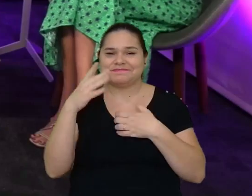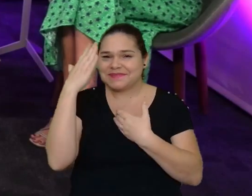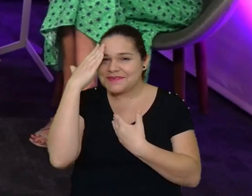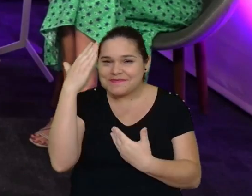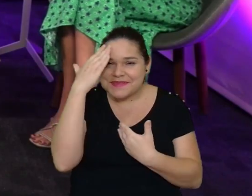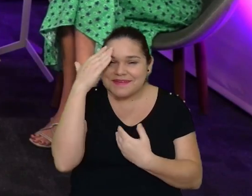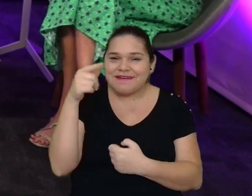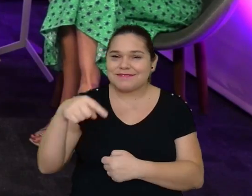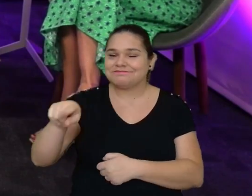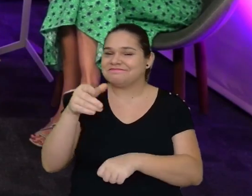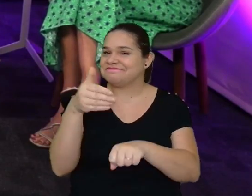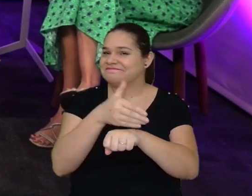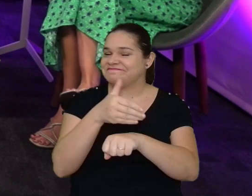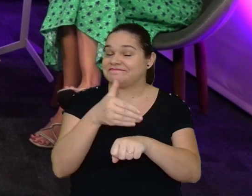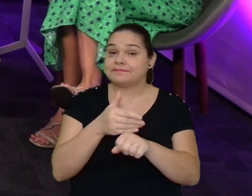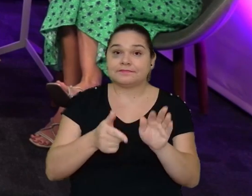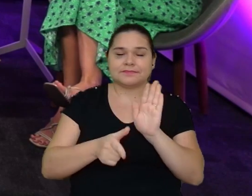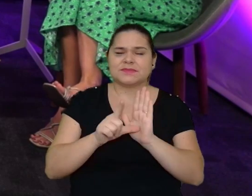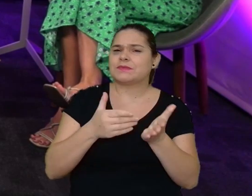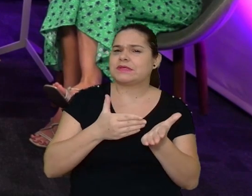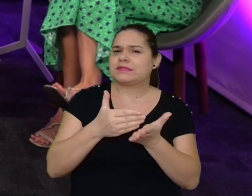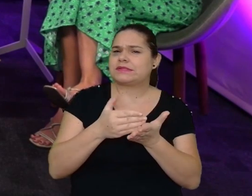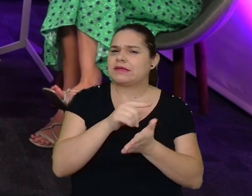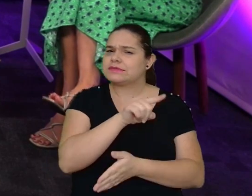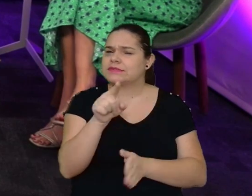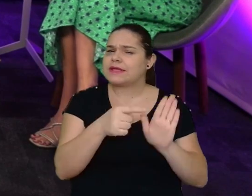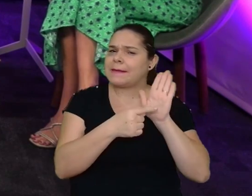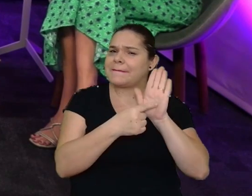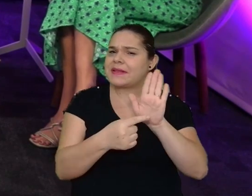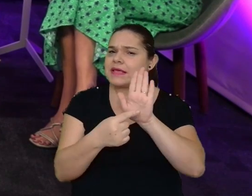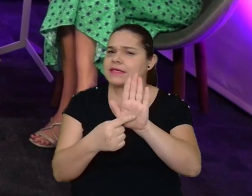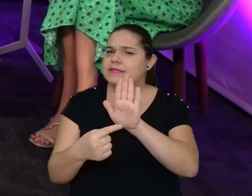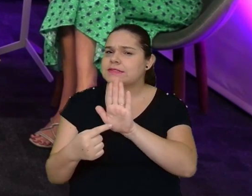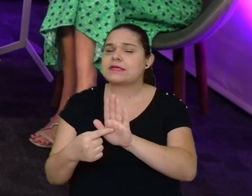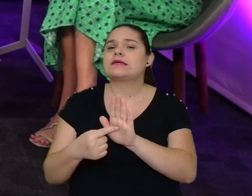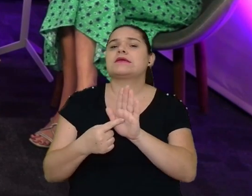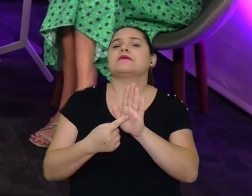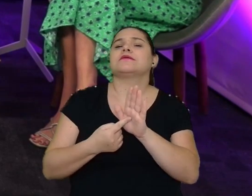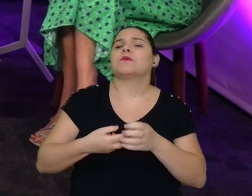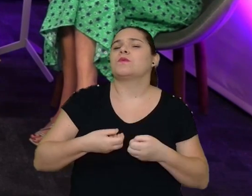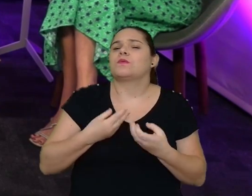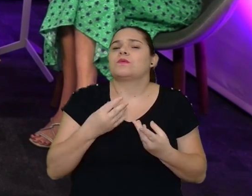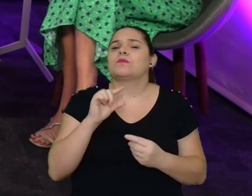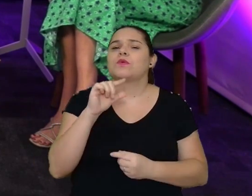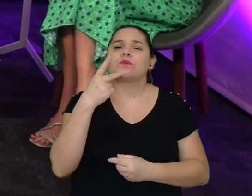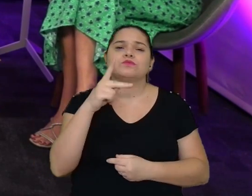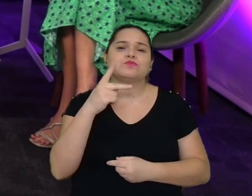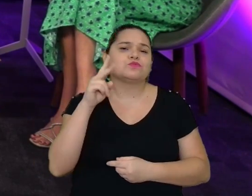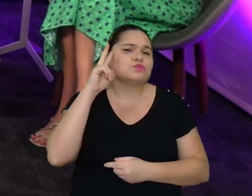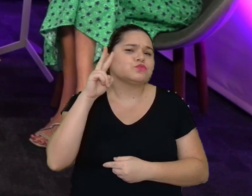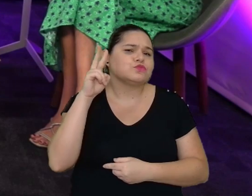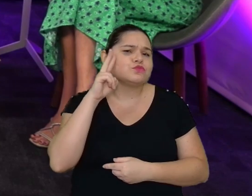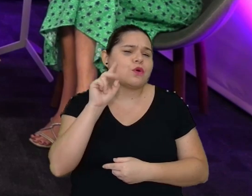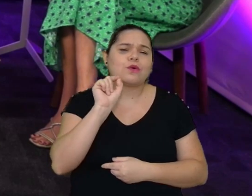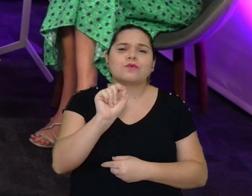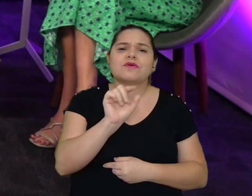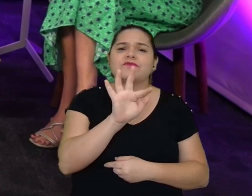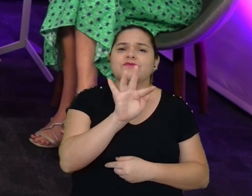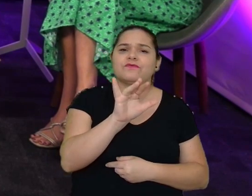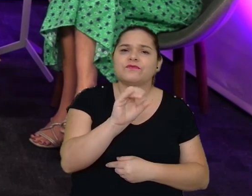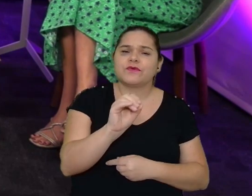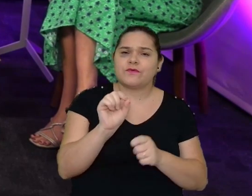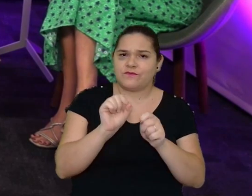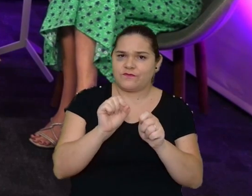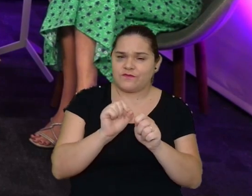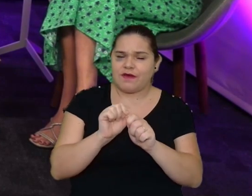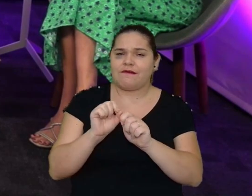da gente começar, eu acho que é legal vocês se apresentarem, contarem um pouco do que vocês fazem, né? Enfim, o que a Fio faz, o que a Engravida faz, antes da gente